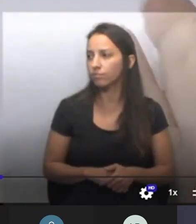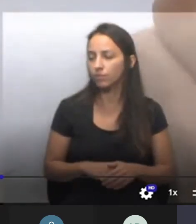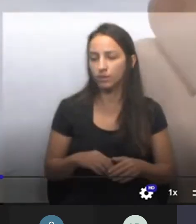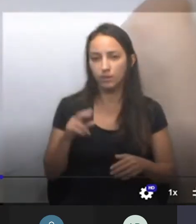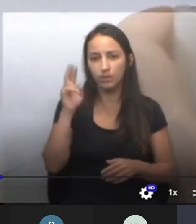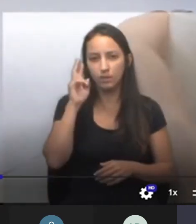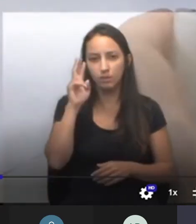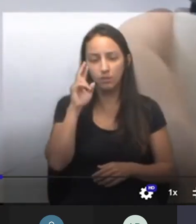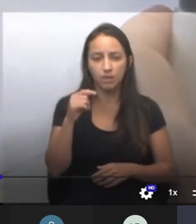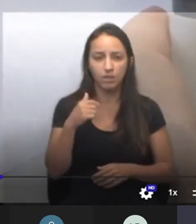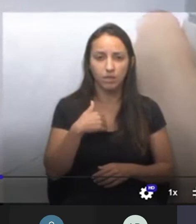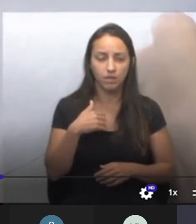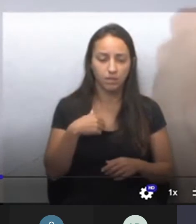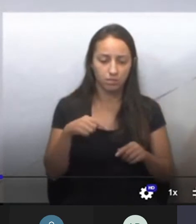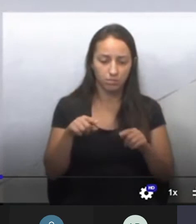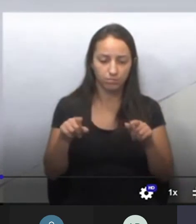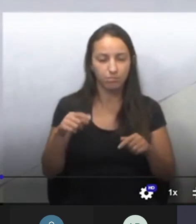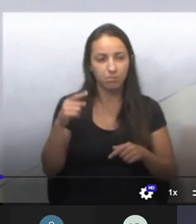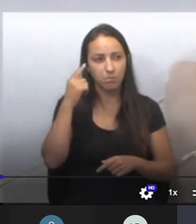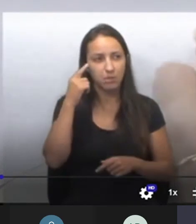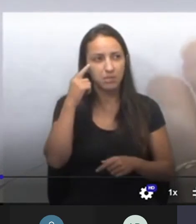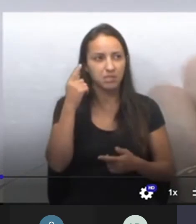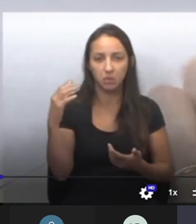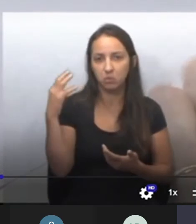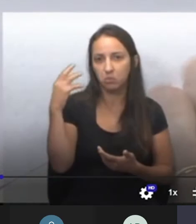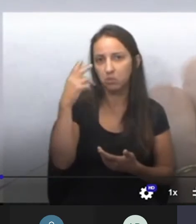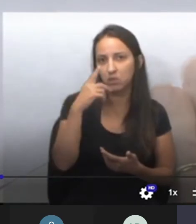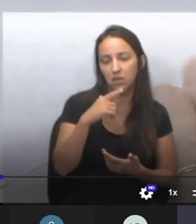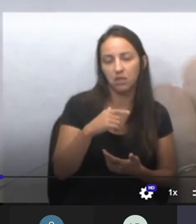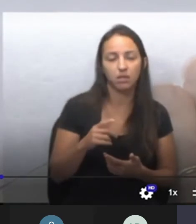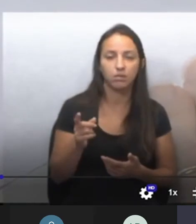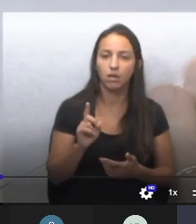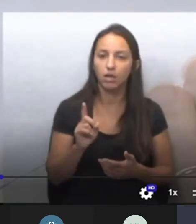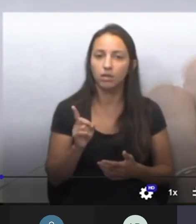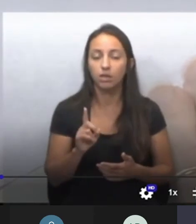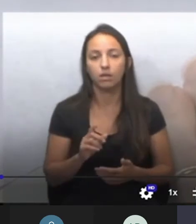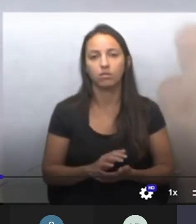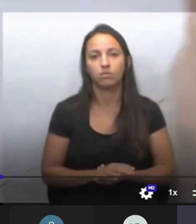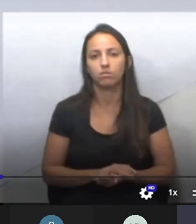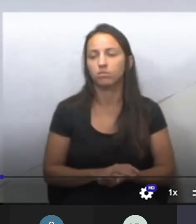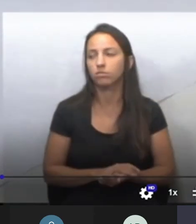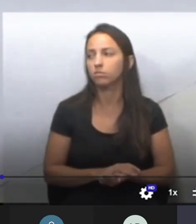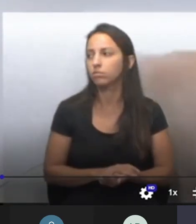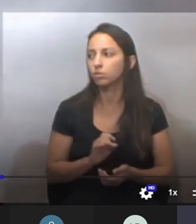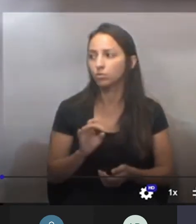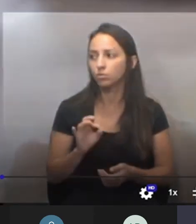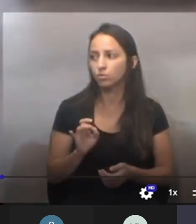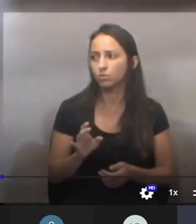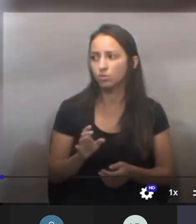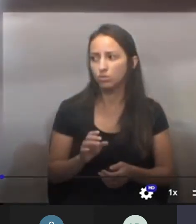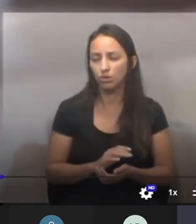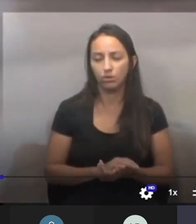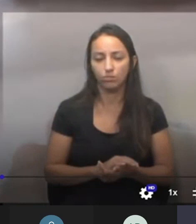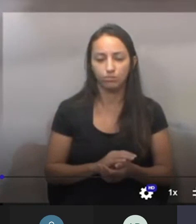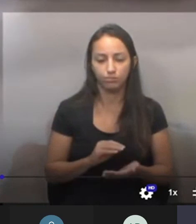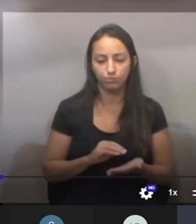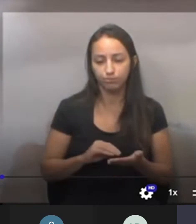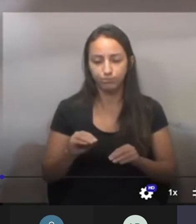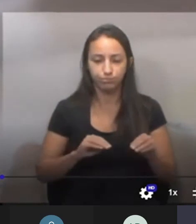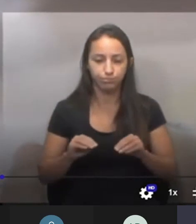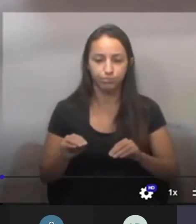Aqui lembrando que eu não estou pensando em estética ainda, portanto, não estou colocando